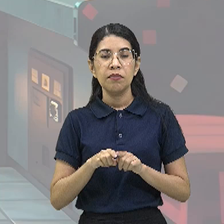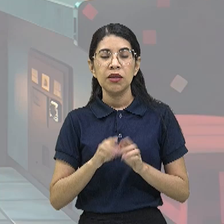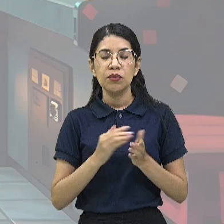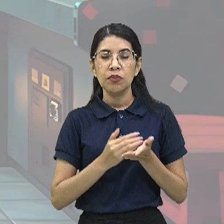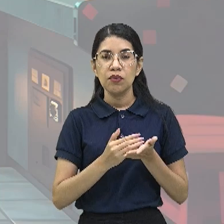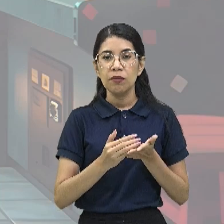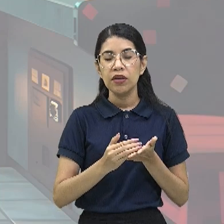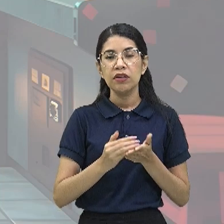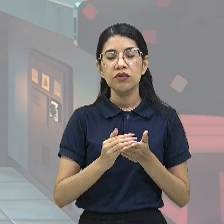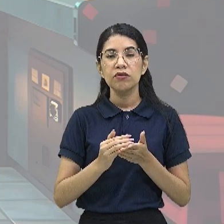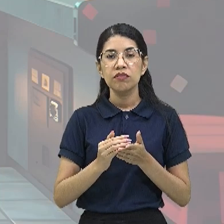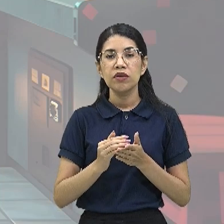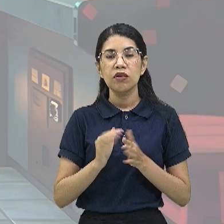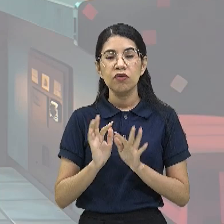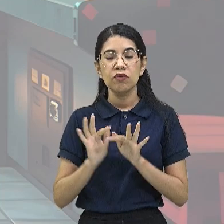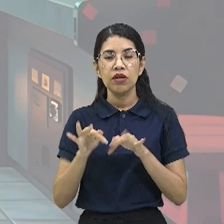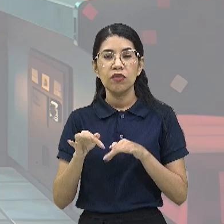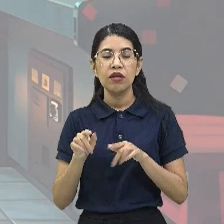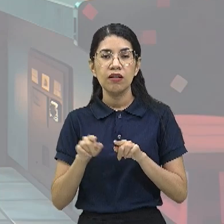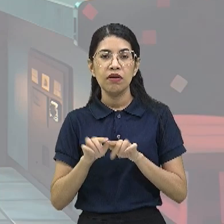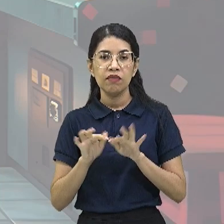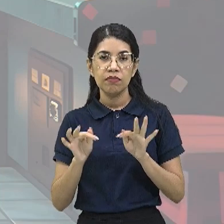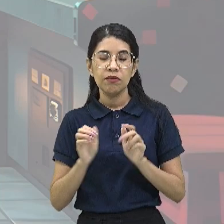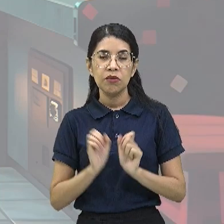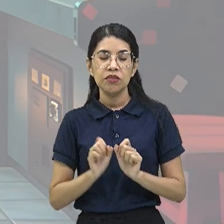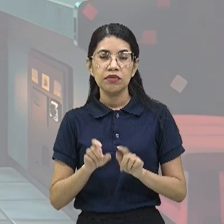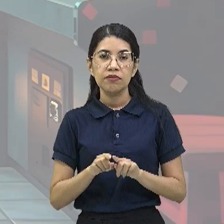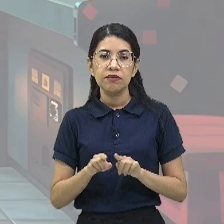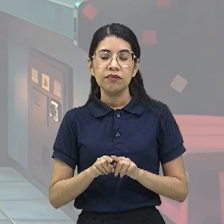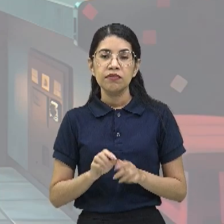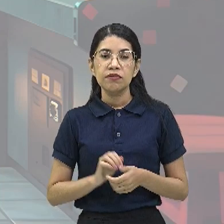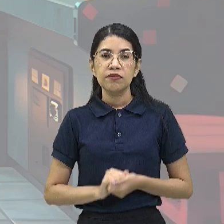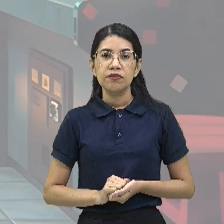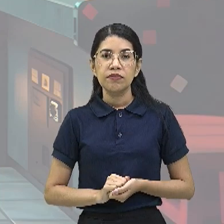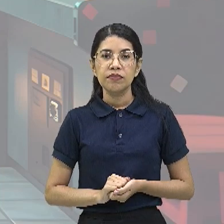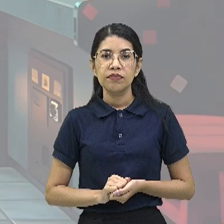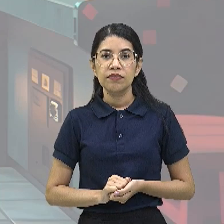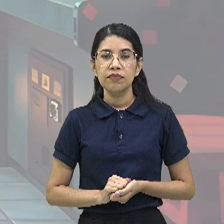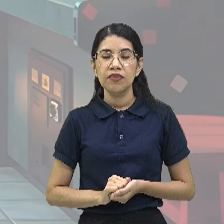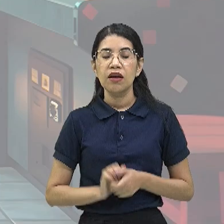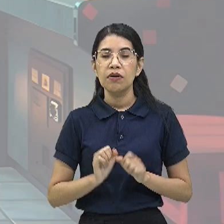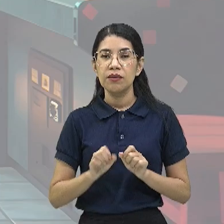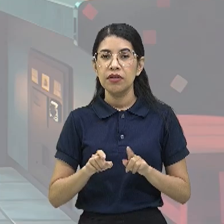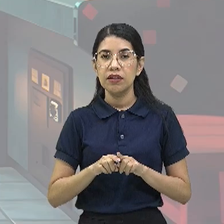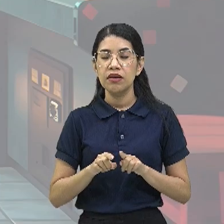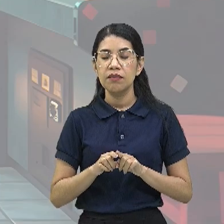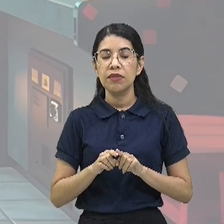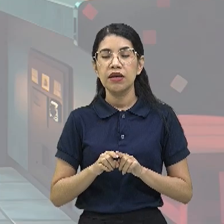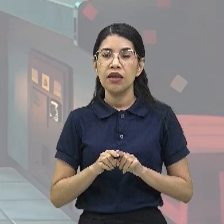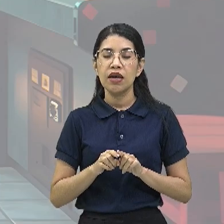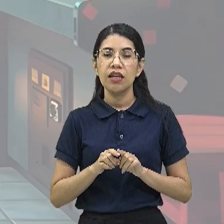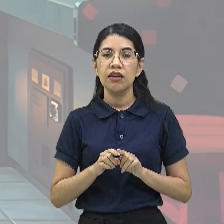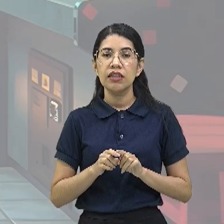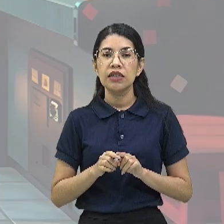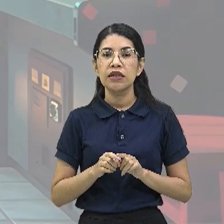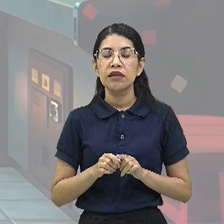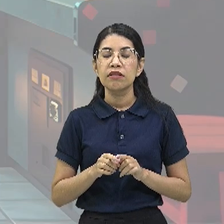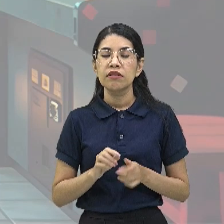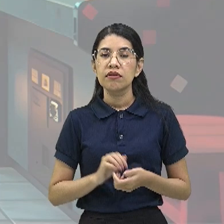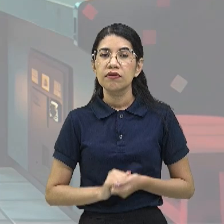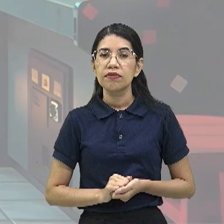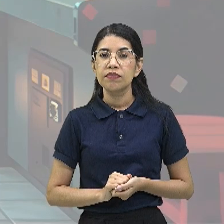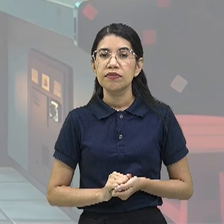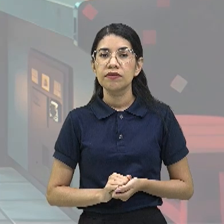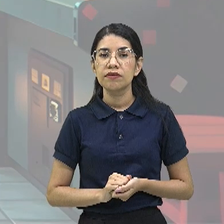começo. Aqui, deixa eu mostrar para vocês. Eu poderia colocar, aqui eu indico para vocês sempre, tá? Até